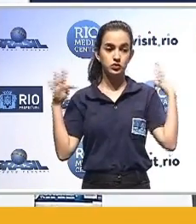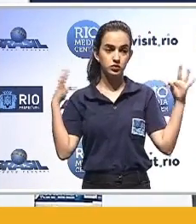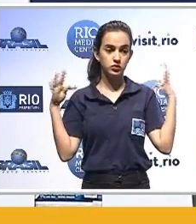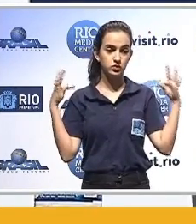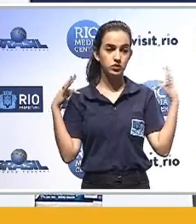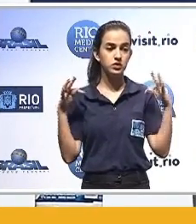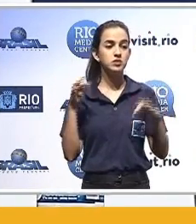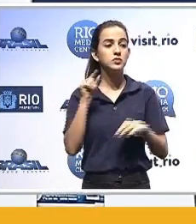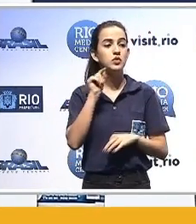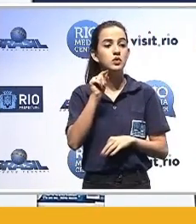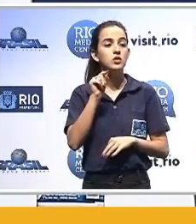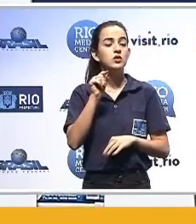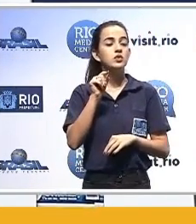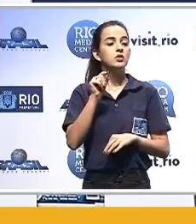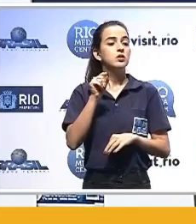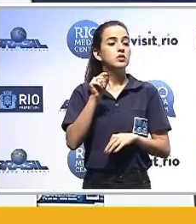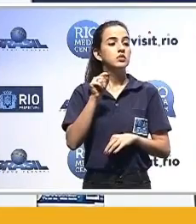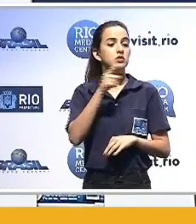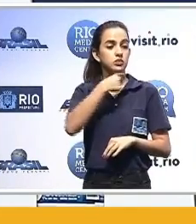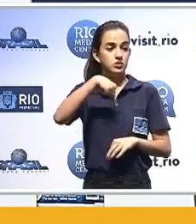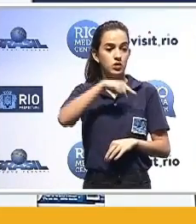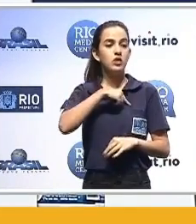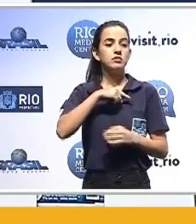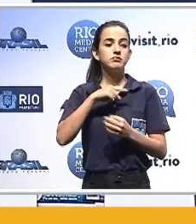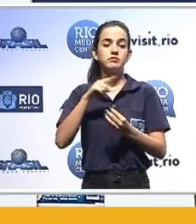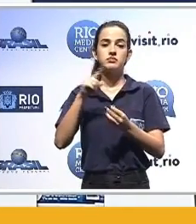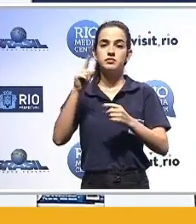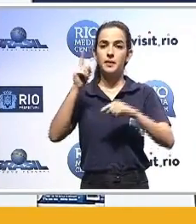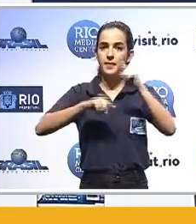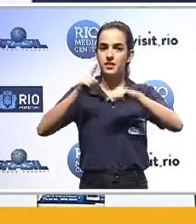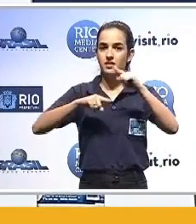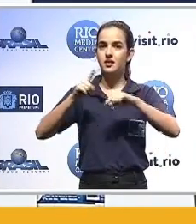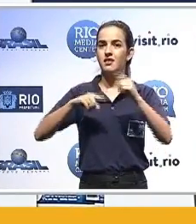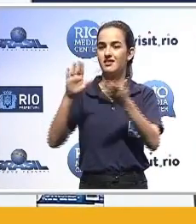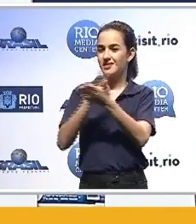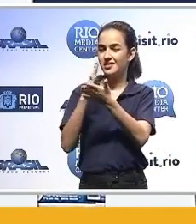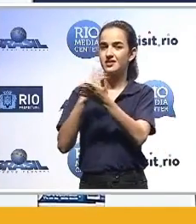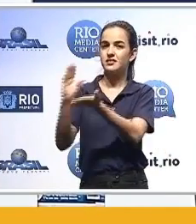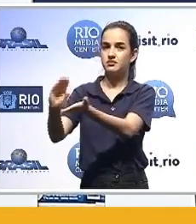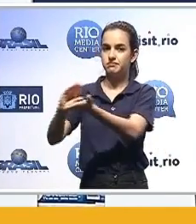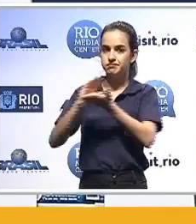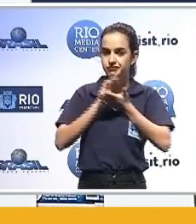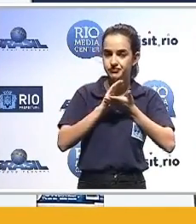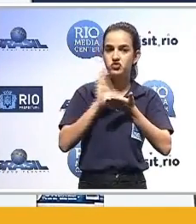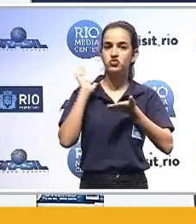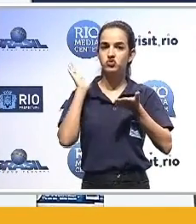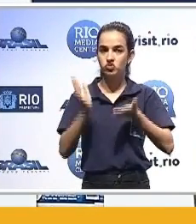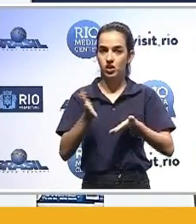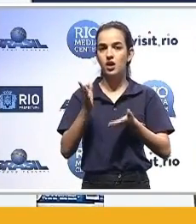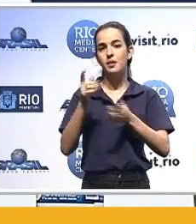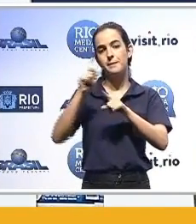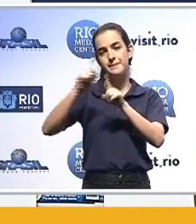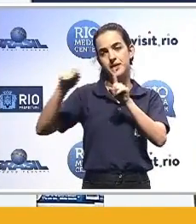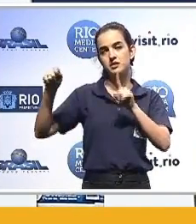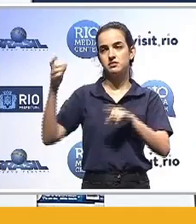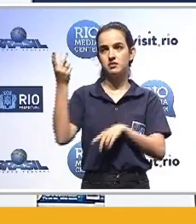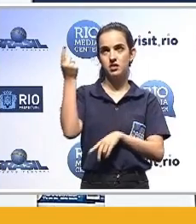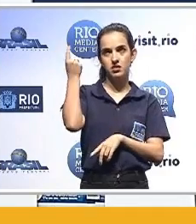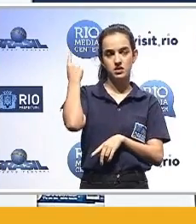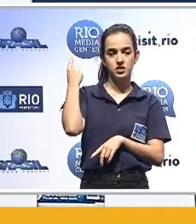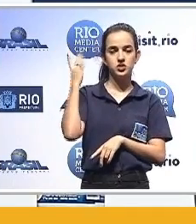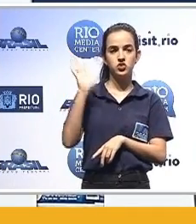órgão delegado do Ministério do Turismo, nós recebemos esse material alguns meses antes, remetemos esse